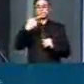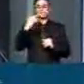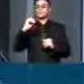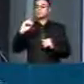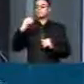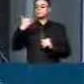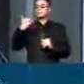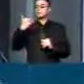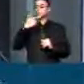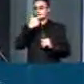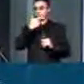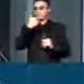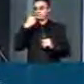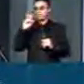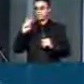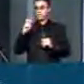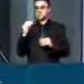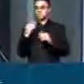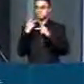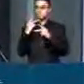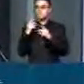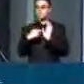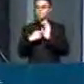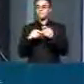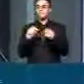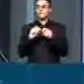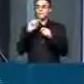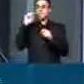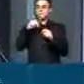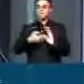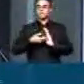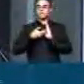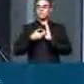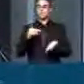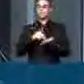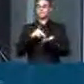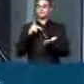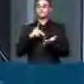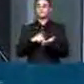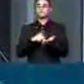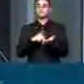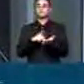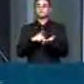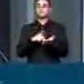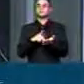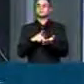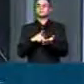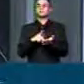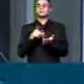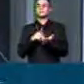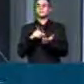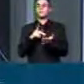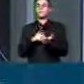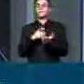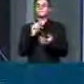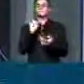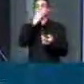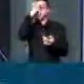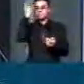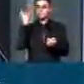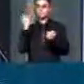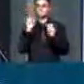trazer para cá, para dentro dessa casa, o verdadeiro debate de quem que deve se fazer discussões de